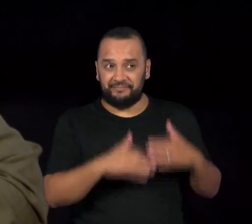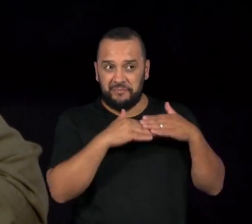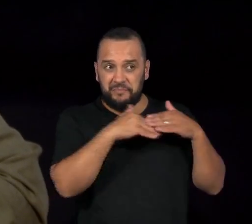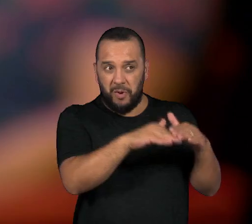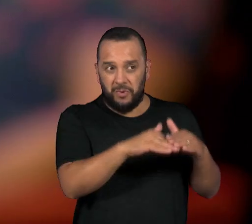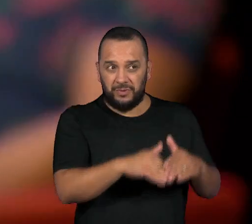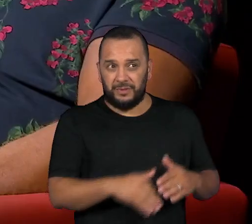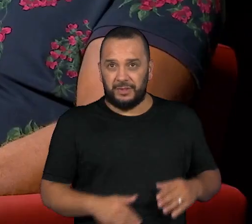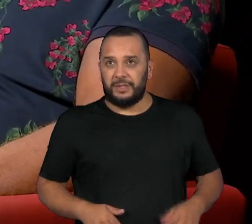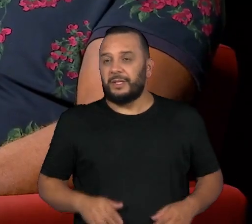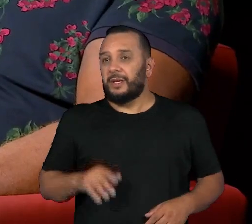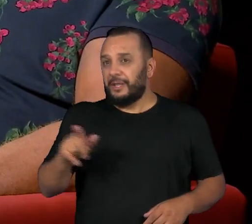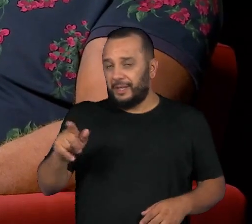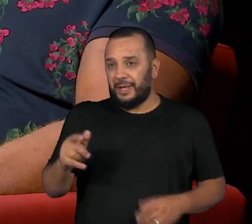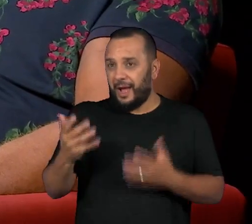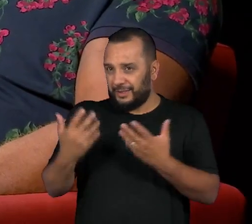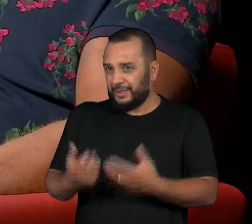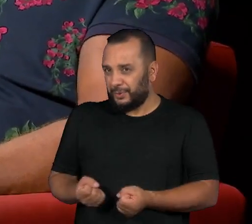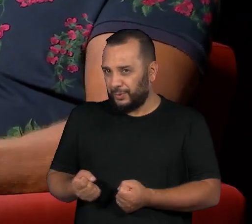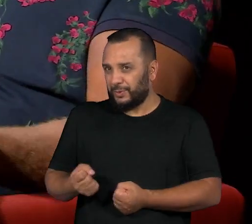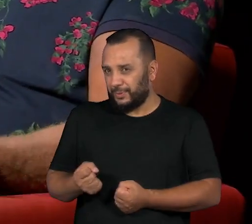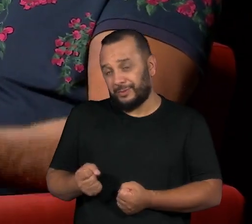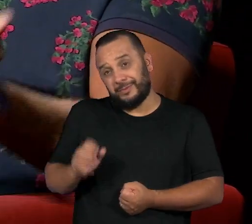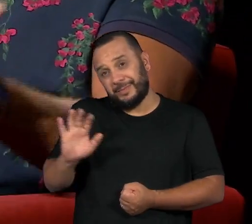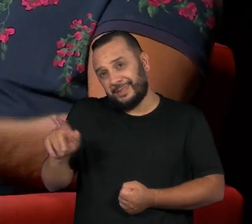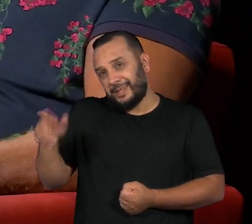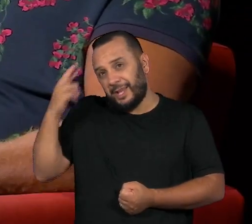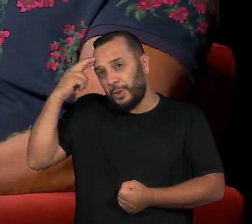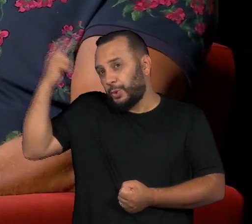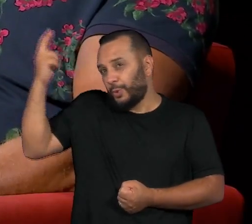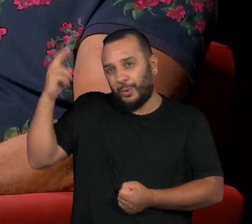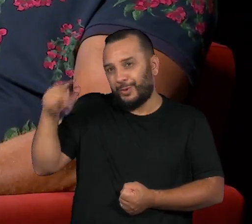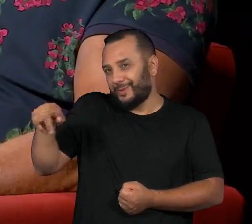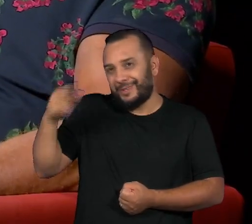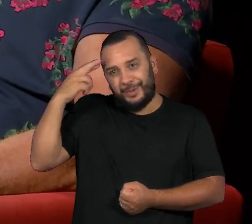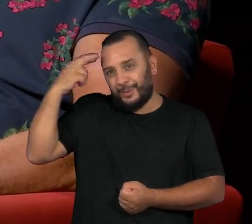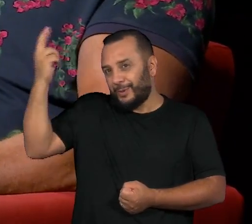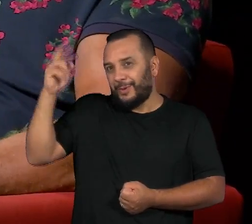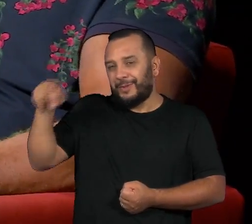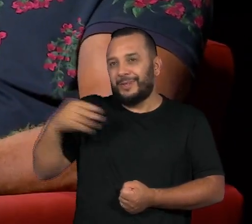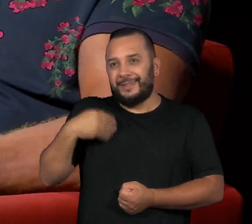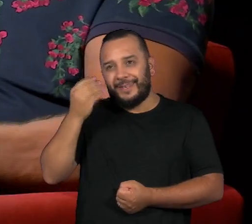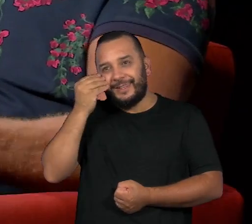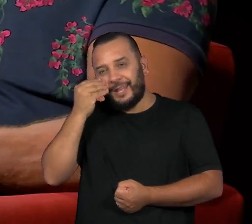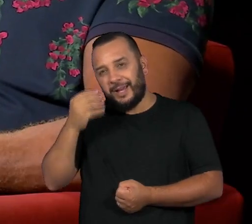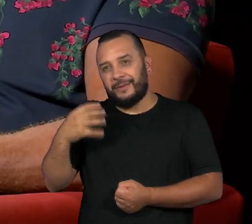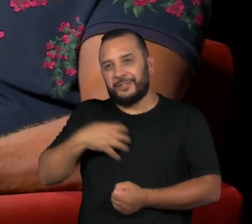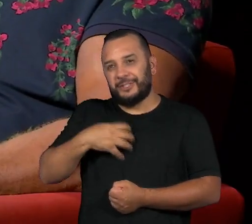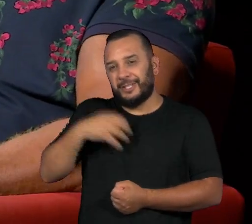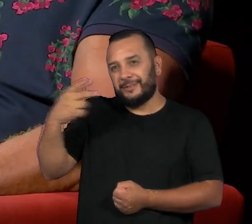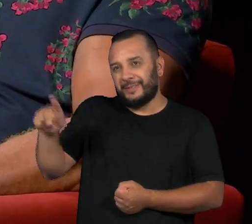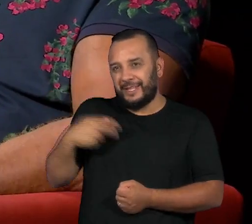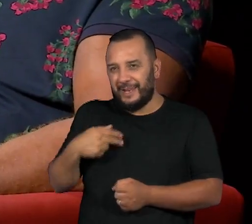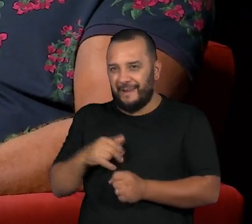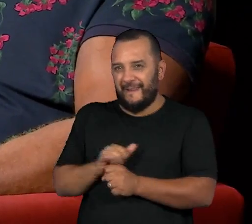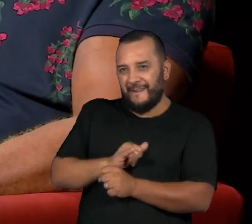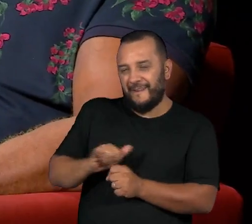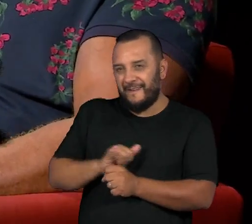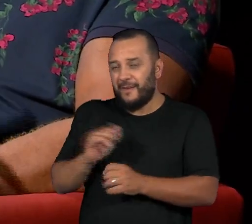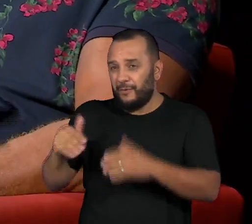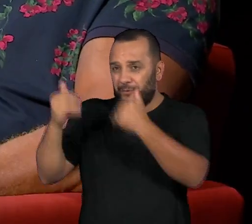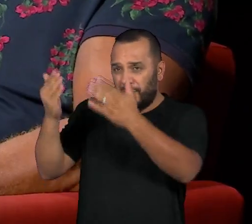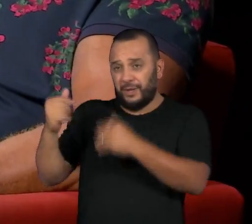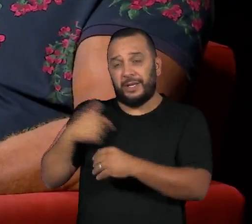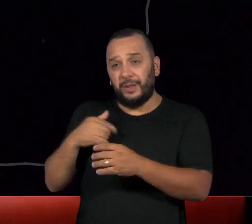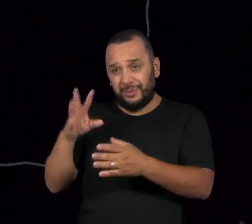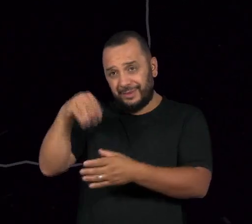ouviu? Ele ouviu, mas, né, ele é o dono da bola, o dono do brinquedo. Ele tentava do jeito dele, fazia do jeito dele fora, e eu fazia do